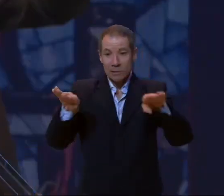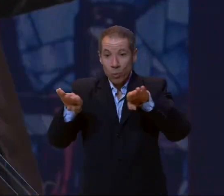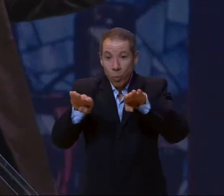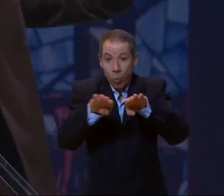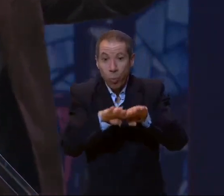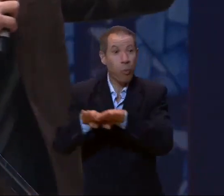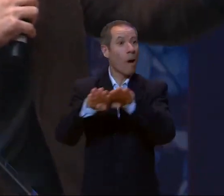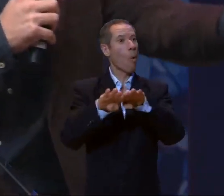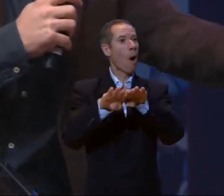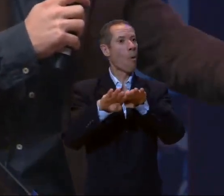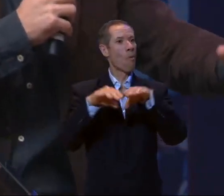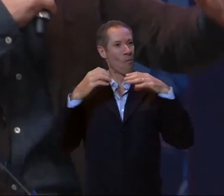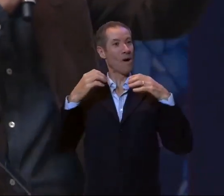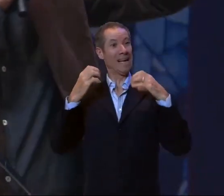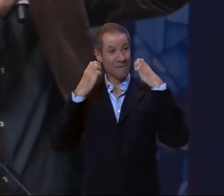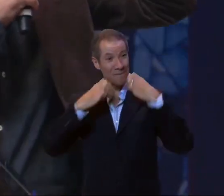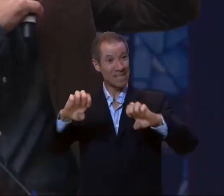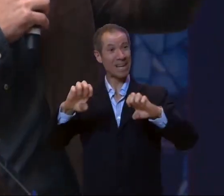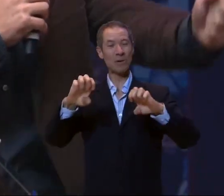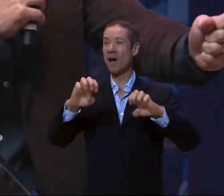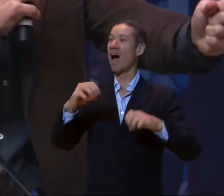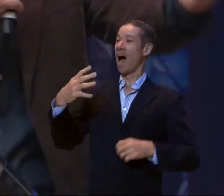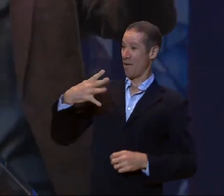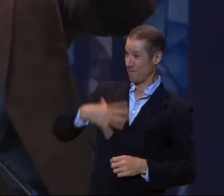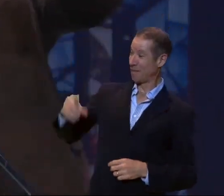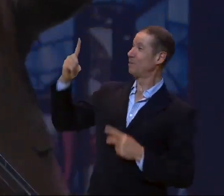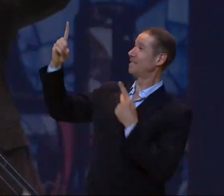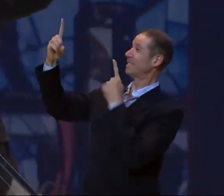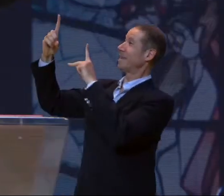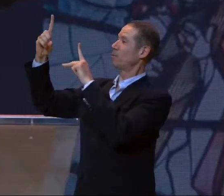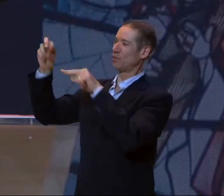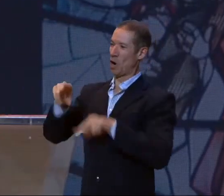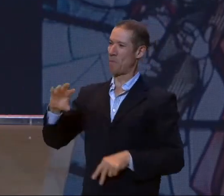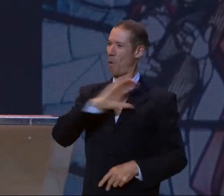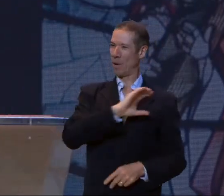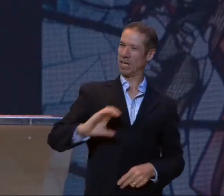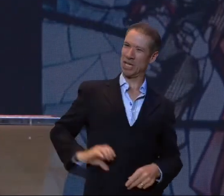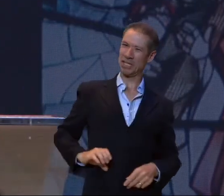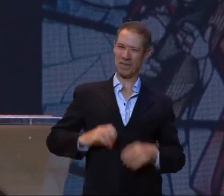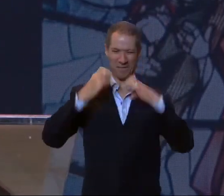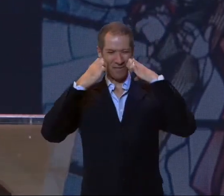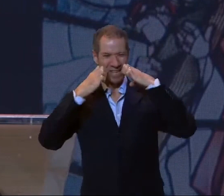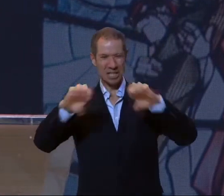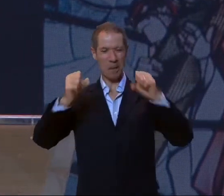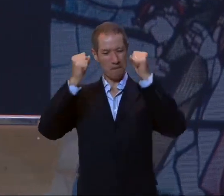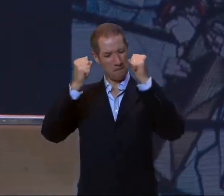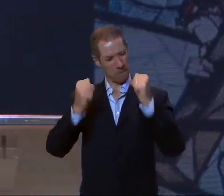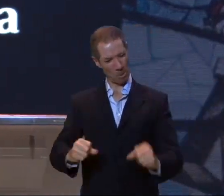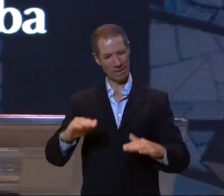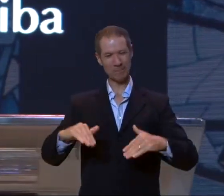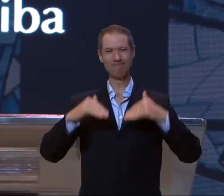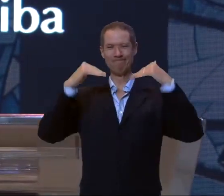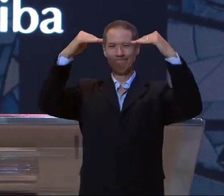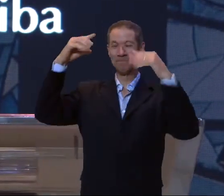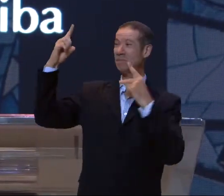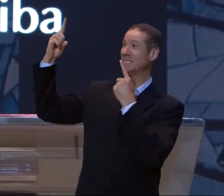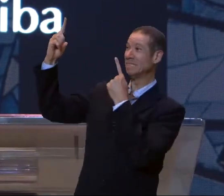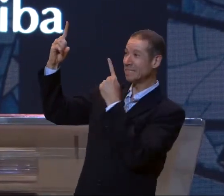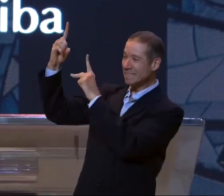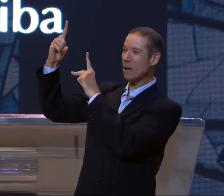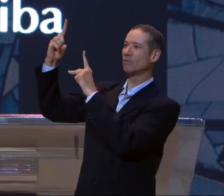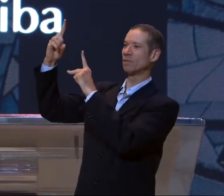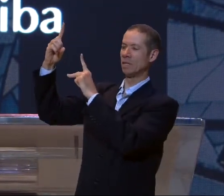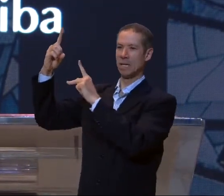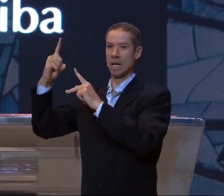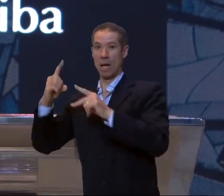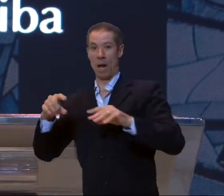patamar. Eles são filhos de Deus, irmãos em Cristo. O Evangelho é o poder sobrenatural de Deus. Ele abala